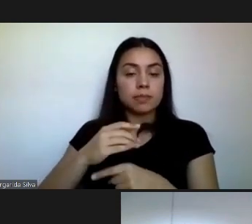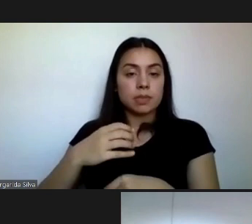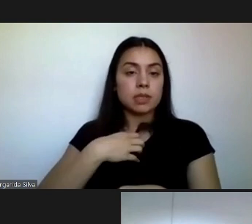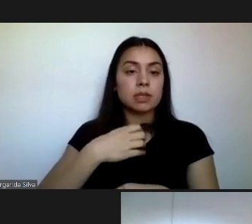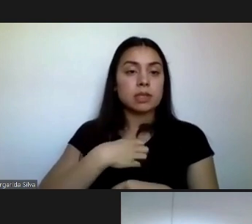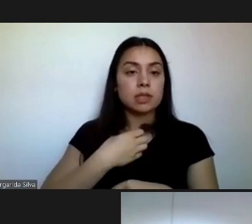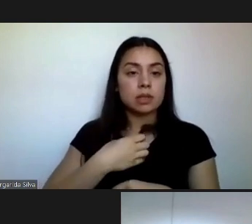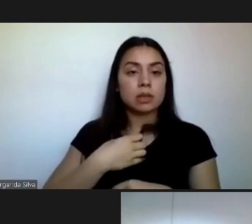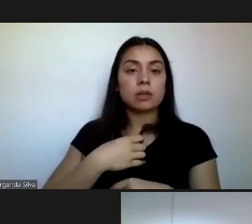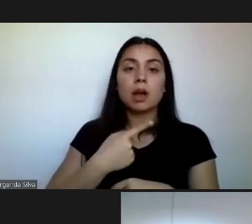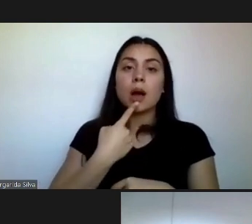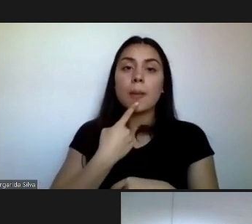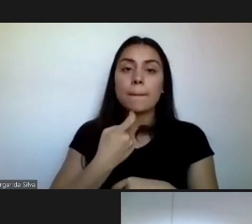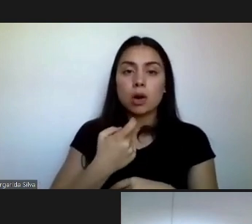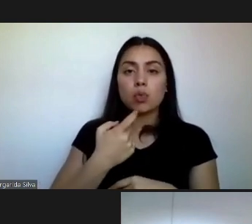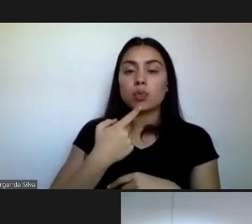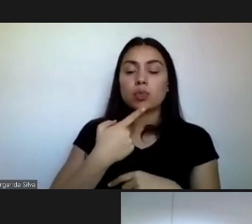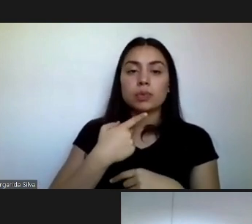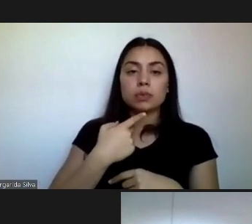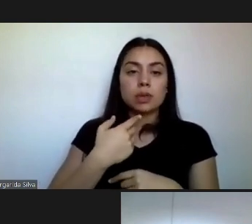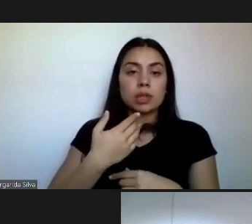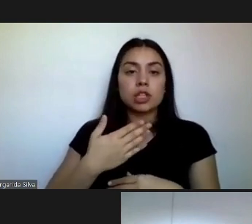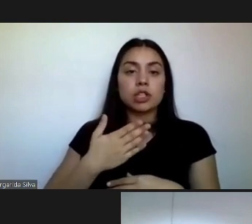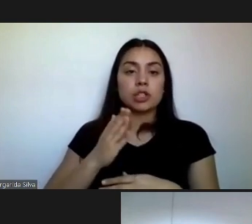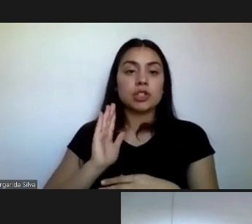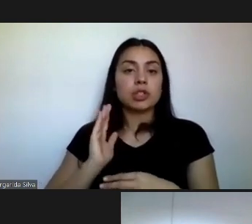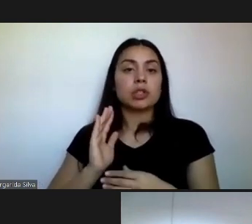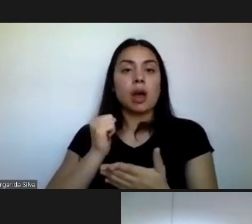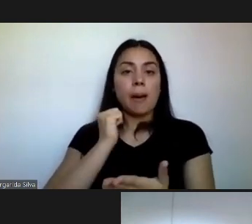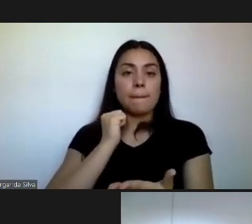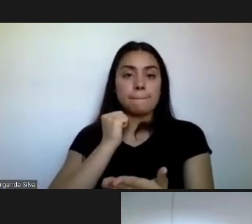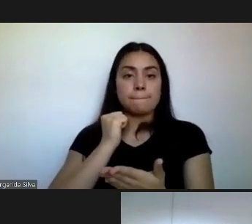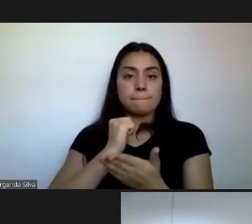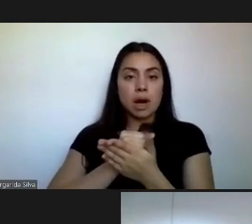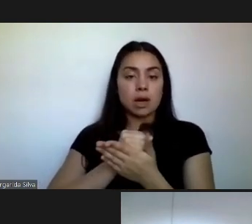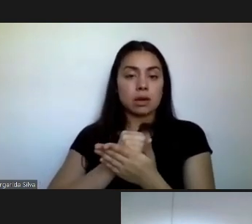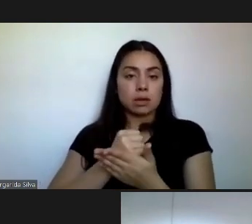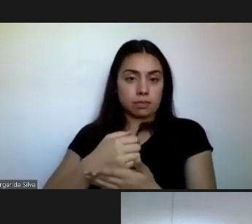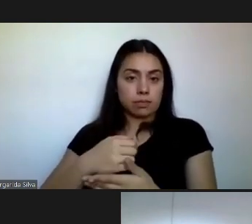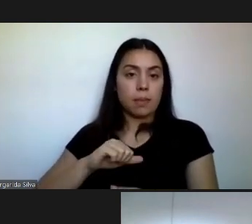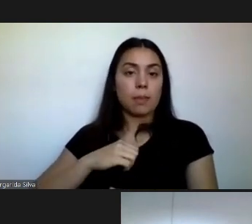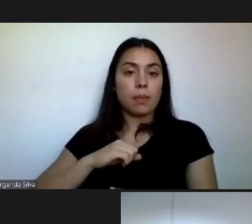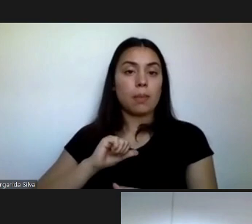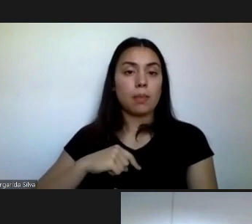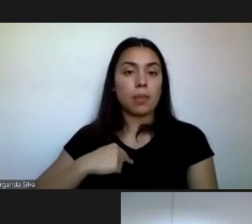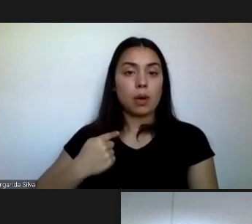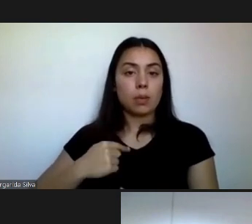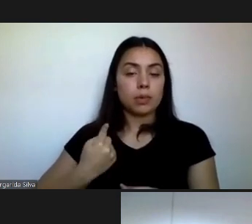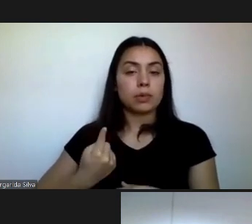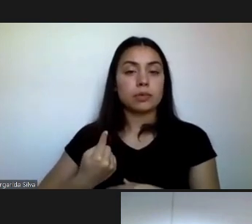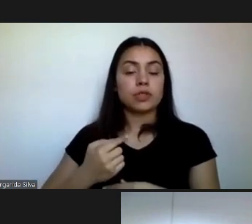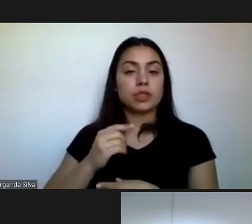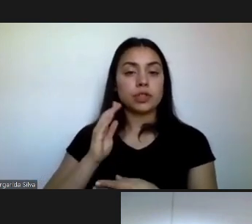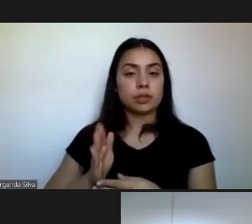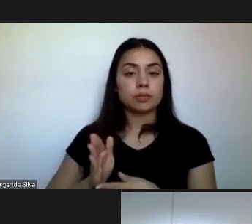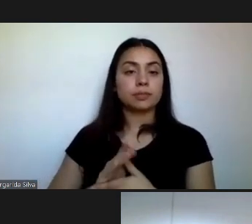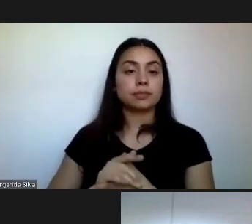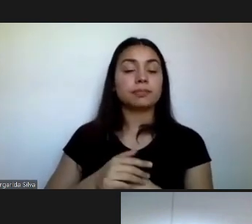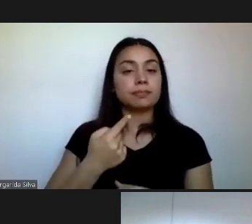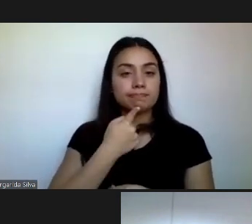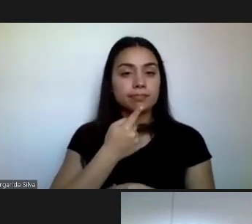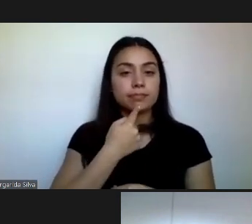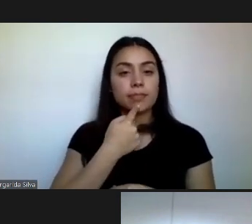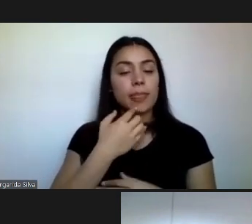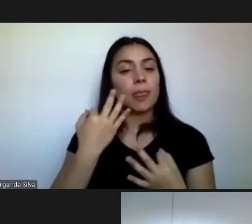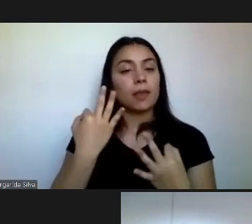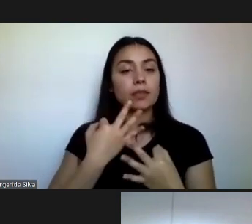fui confrontado com esse estereótipo, ou na escola também já tivemos essa reflexão sobre, portanto percebemos que de facto é difícil